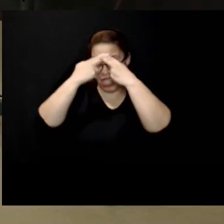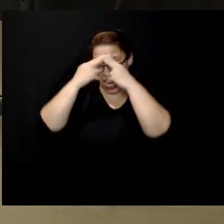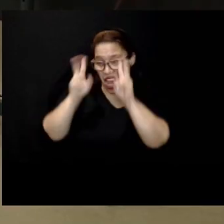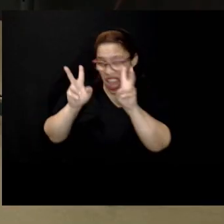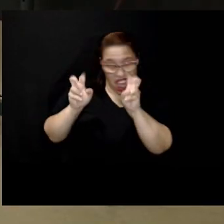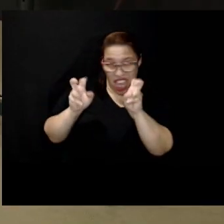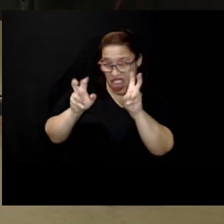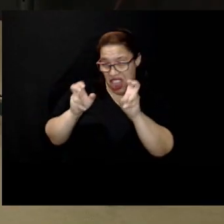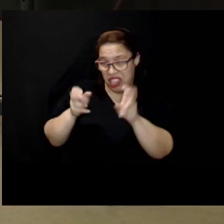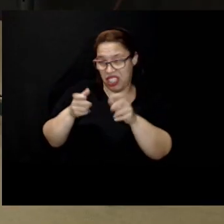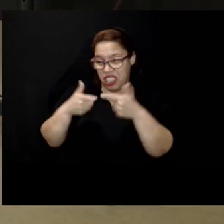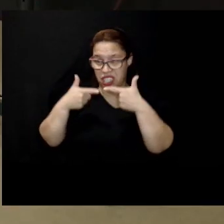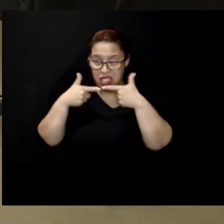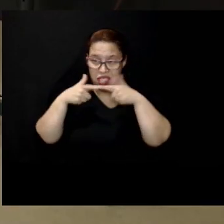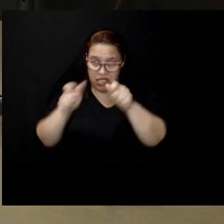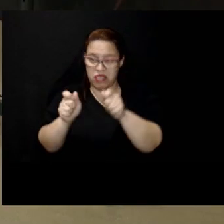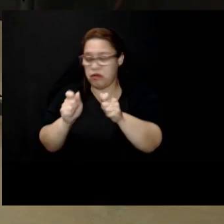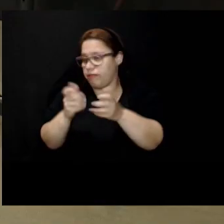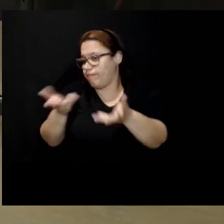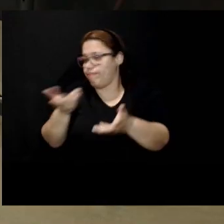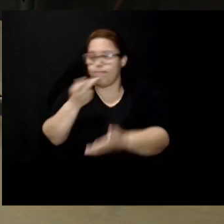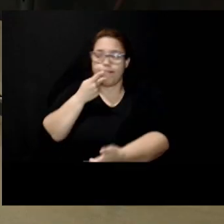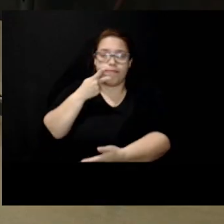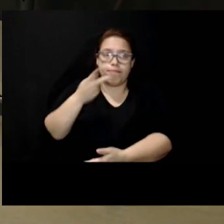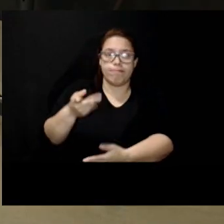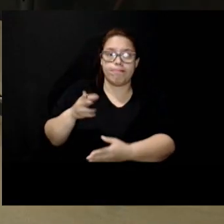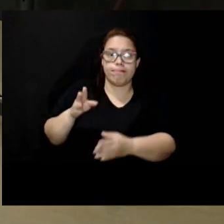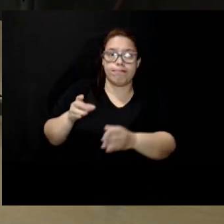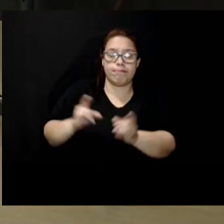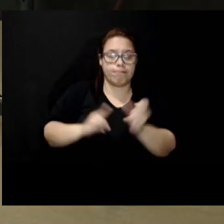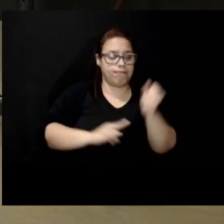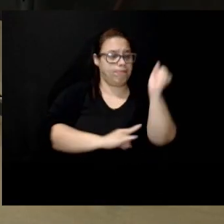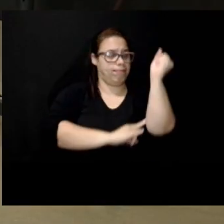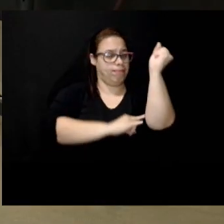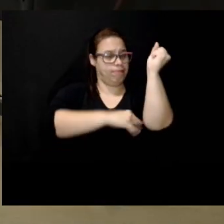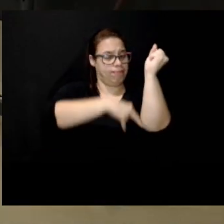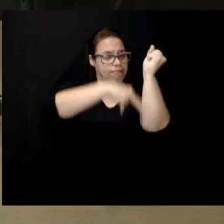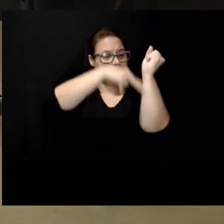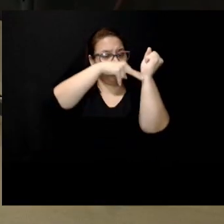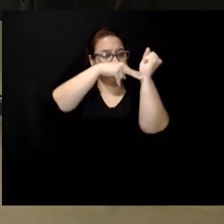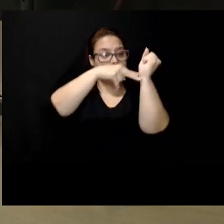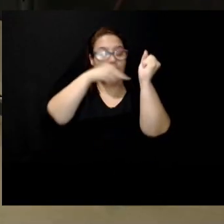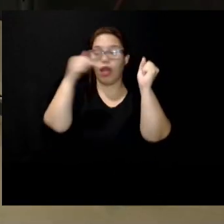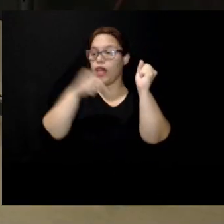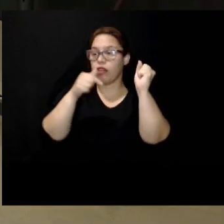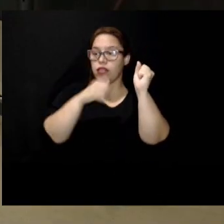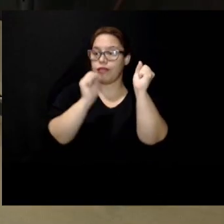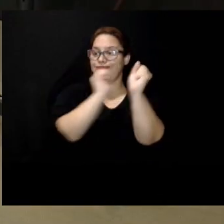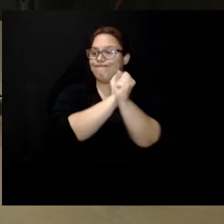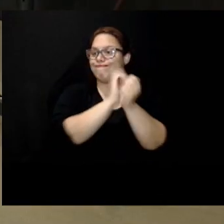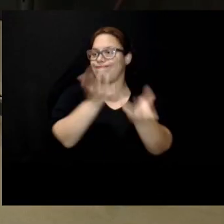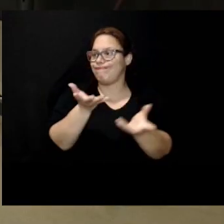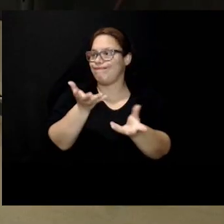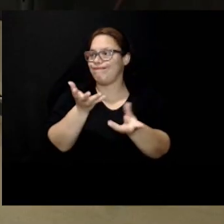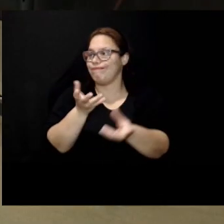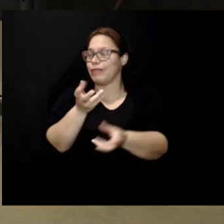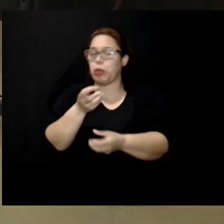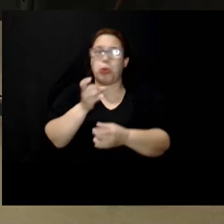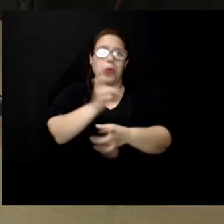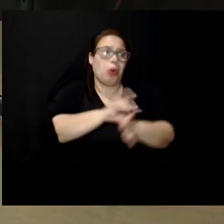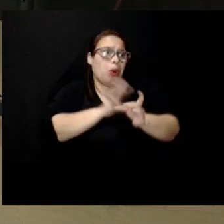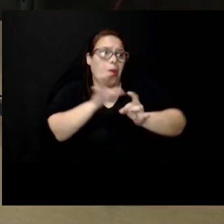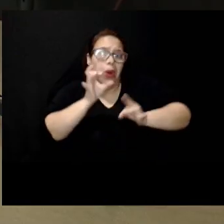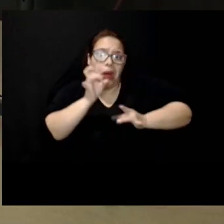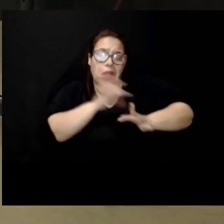linguagem coloquial, né? De repente você fica preso num elevador, por exemplo, aqui, e aí você ficou com muito medo, você se sentiu